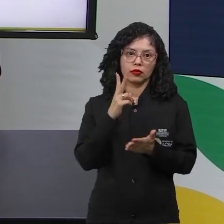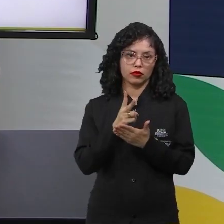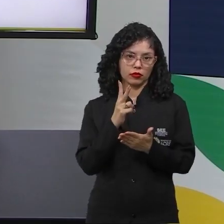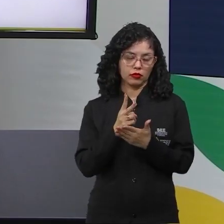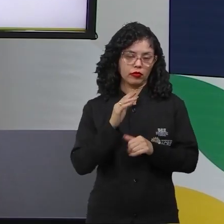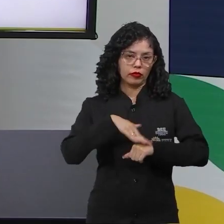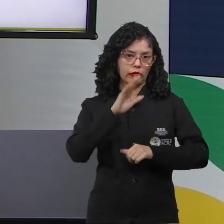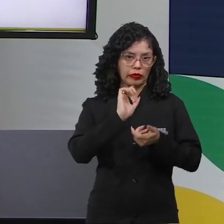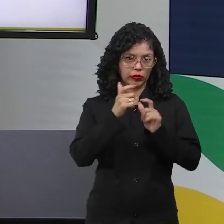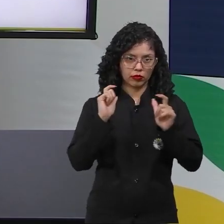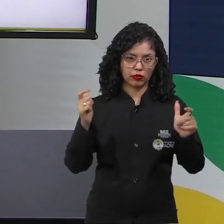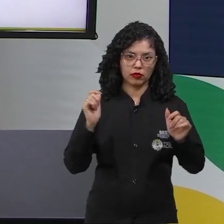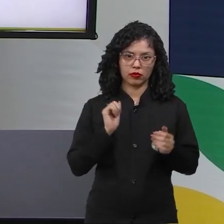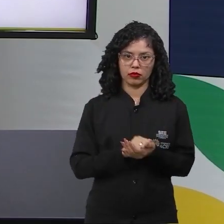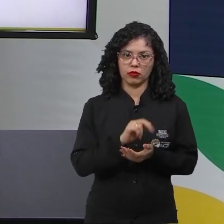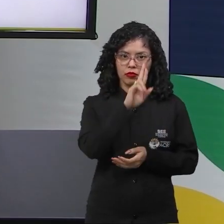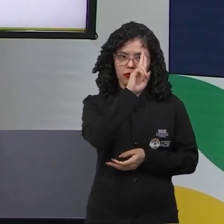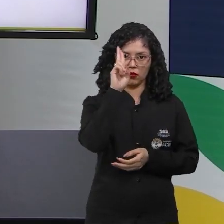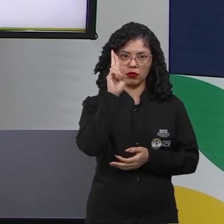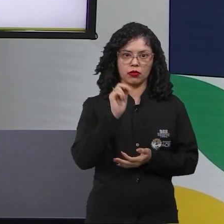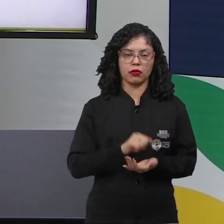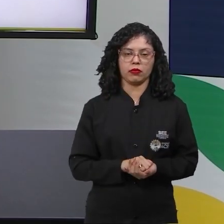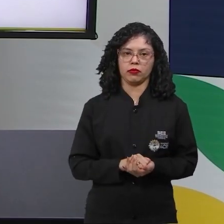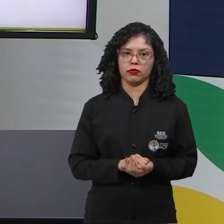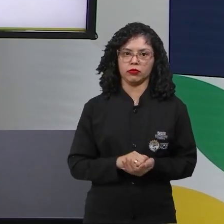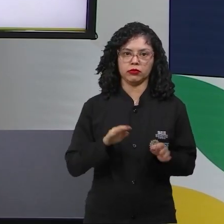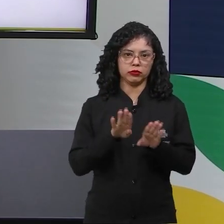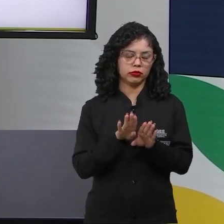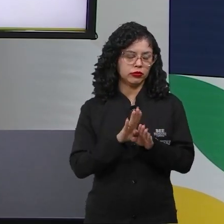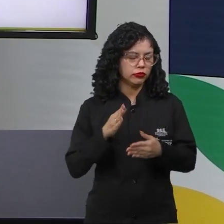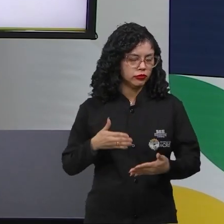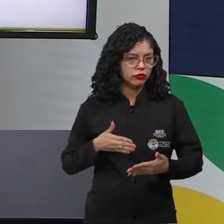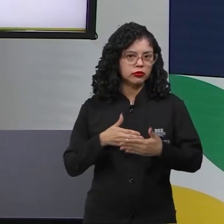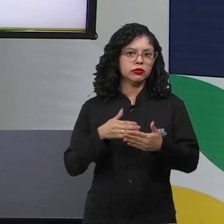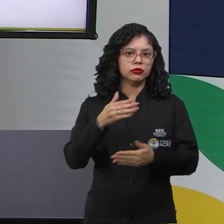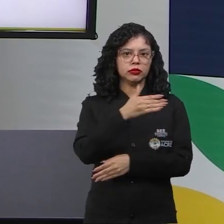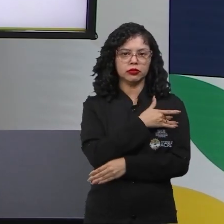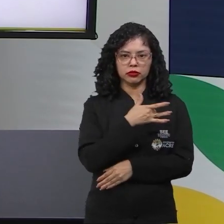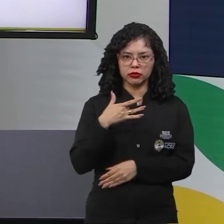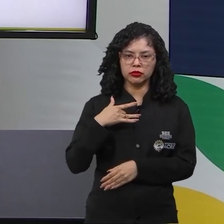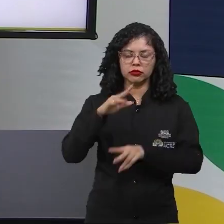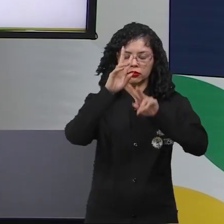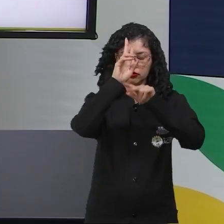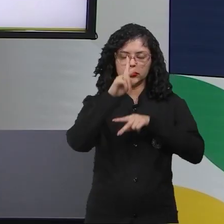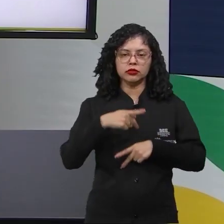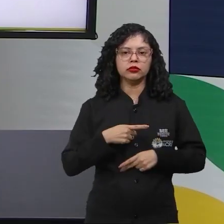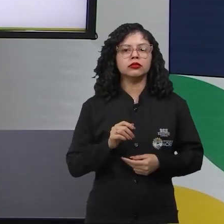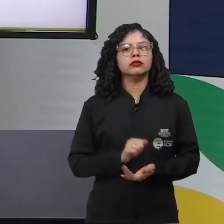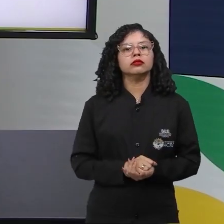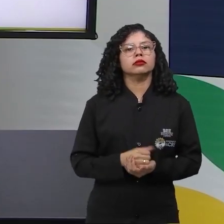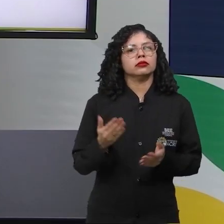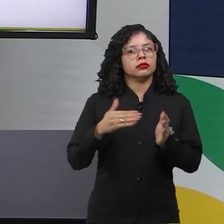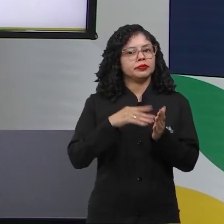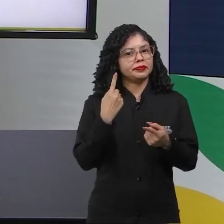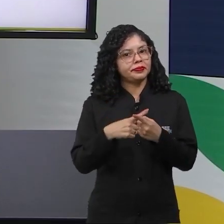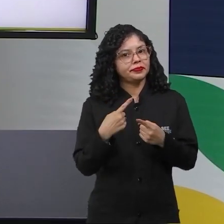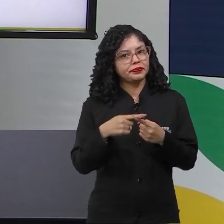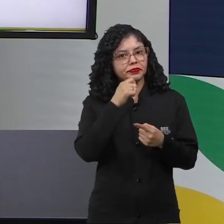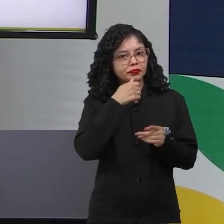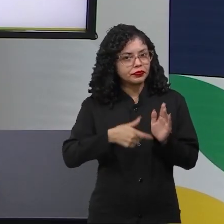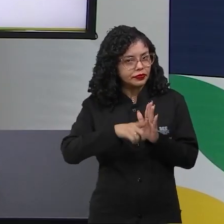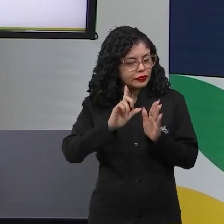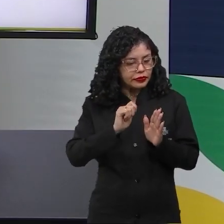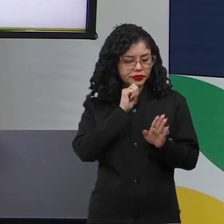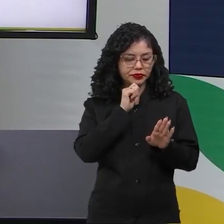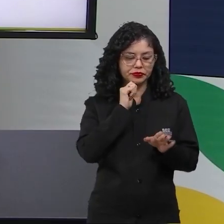a maior história, impactante da história da saúde humana, a vacina. Até porque antes mesmo